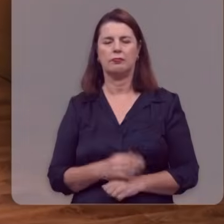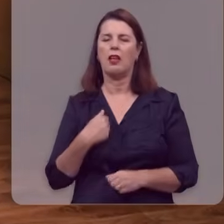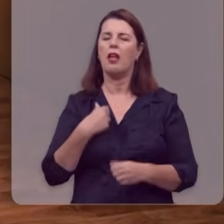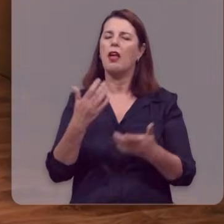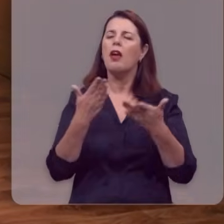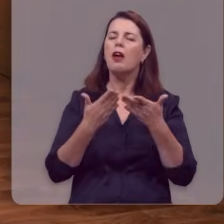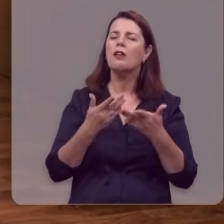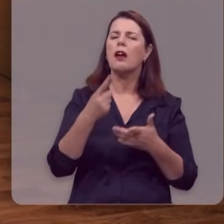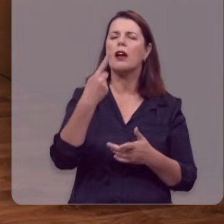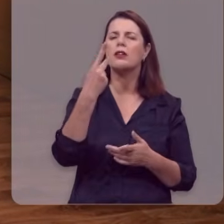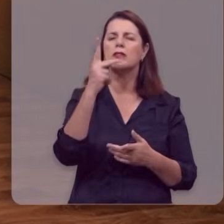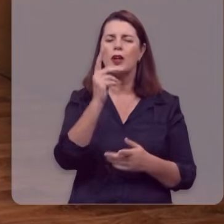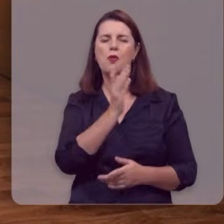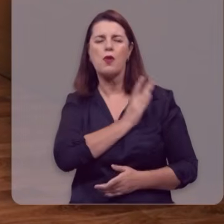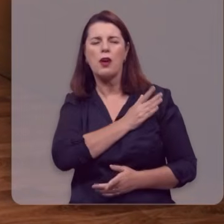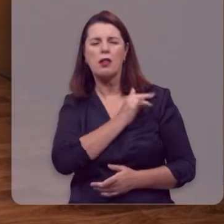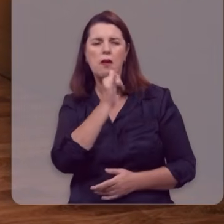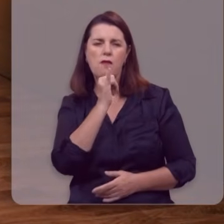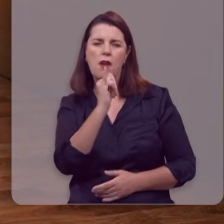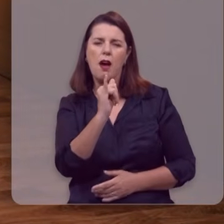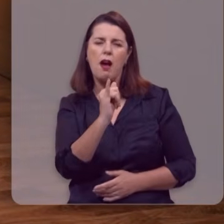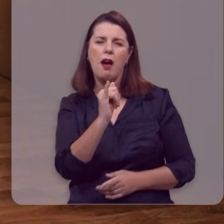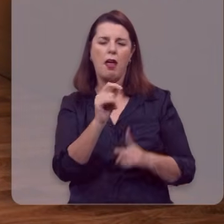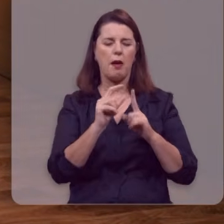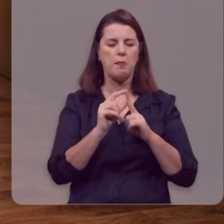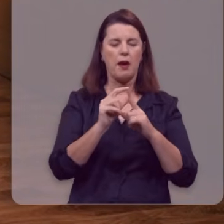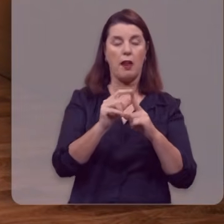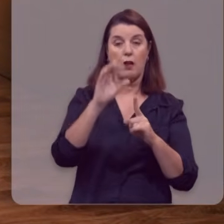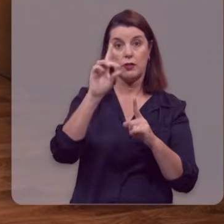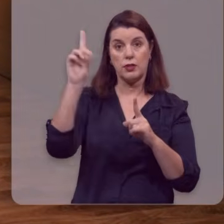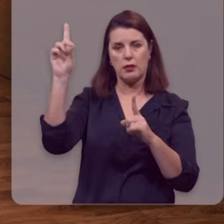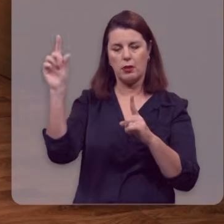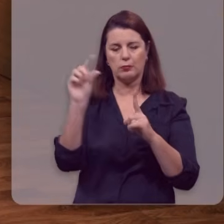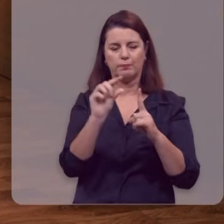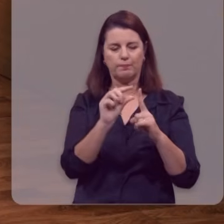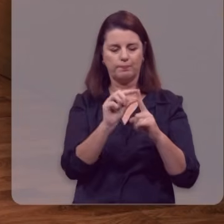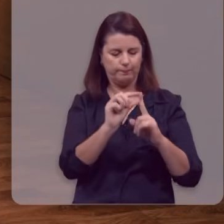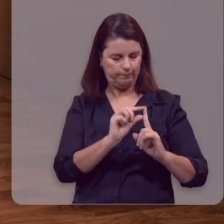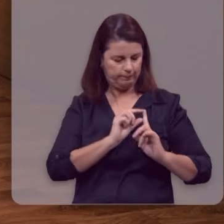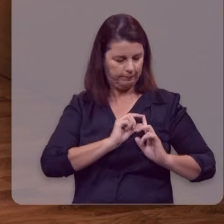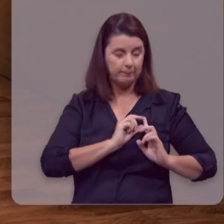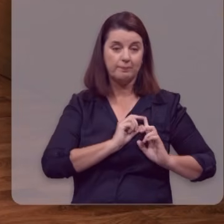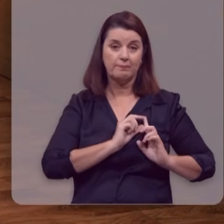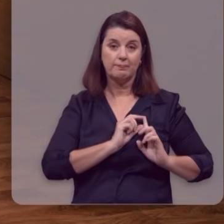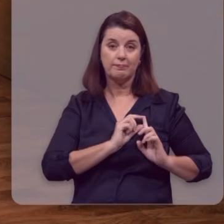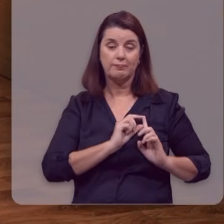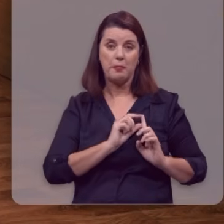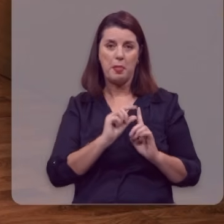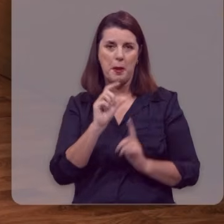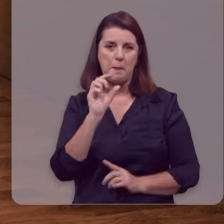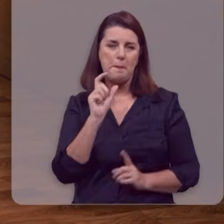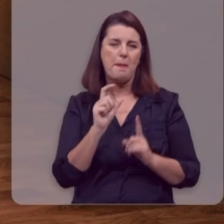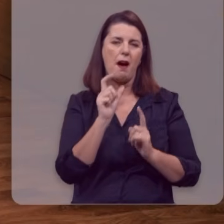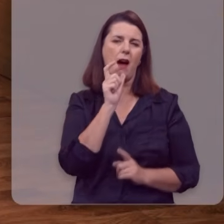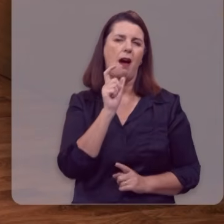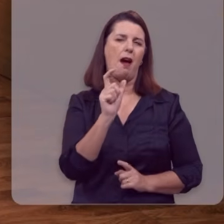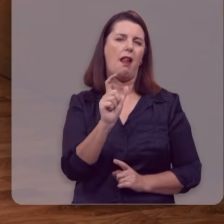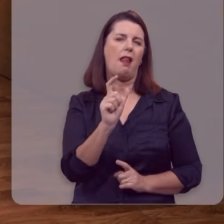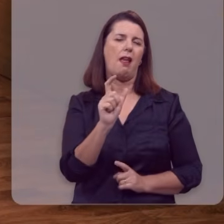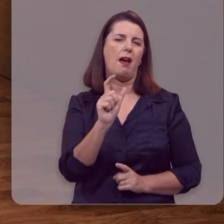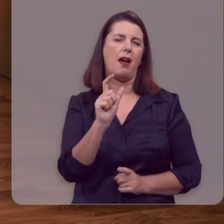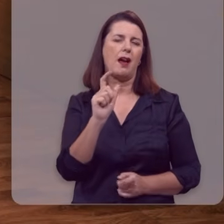Eu quero trazer ao seu coração uma palavra da parte de Deus, uma palavra que